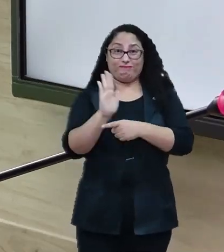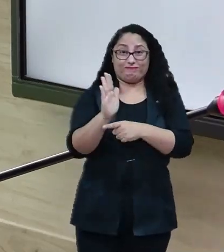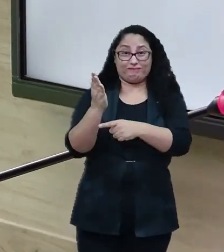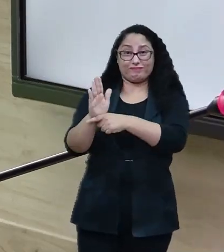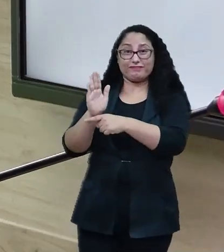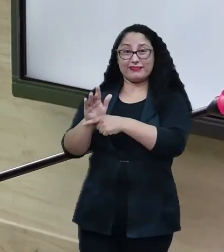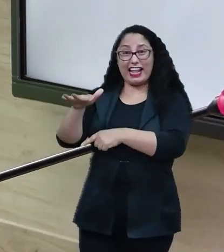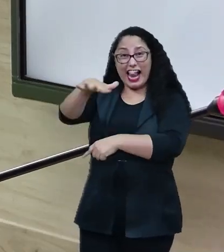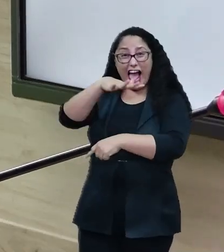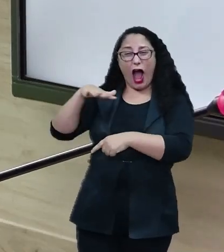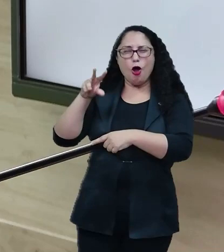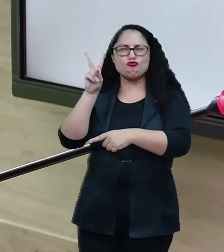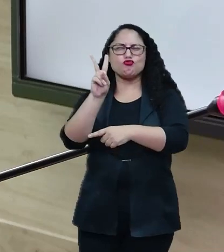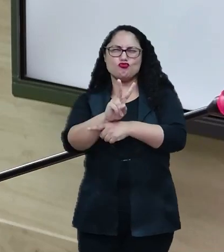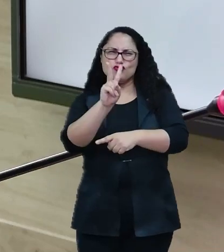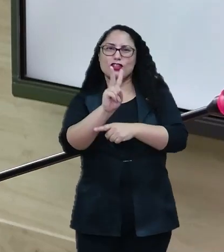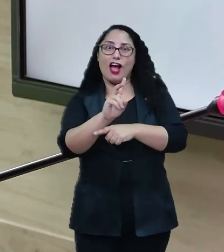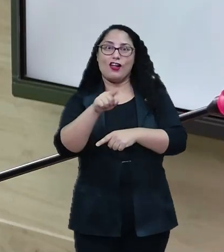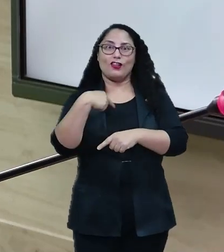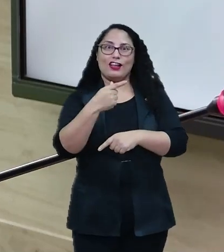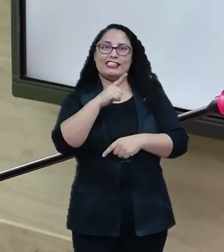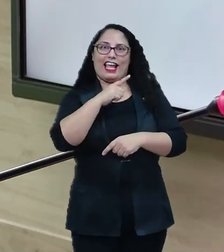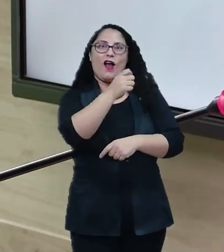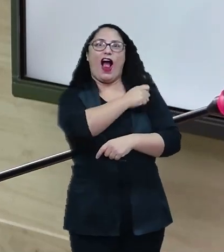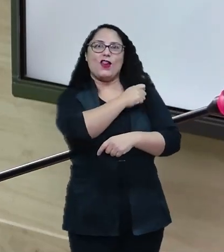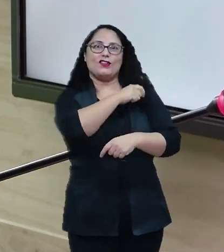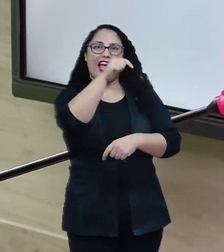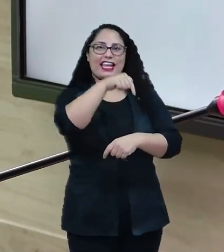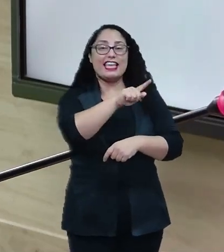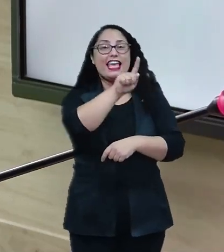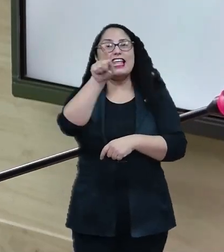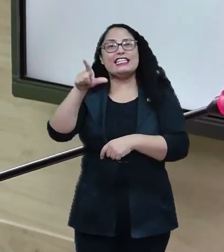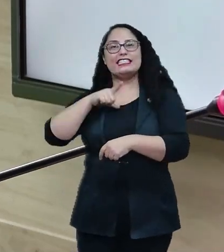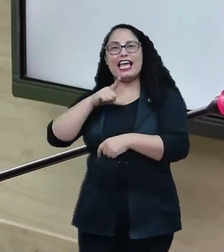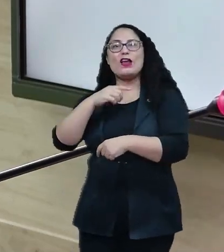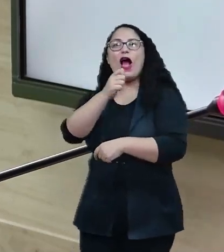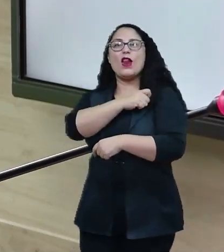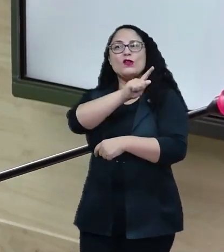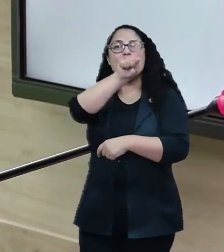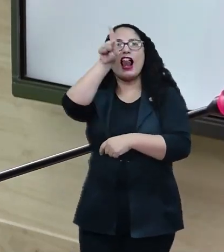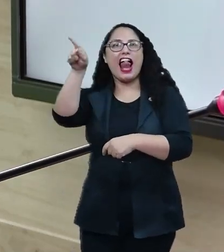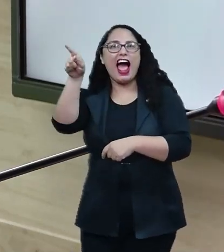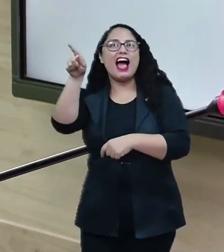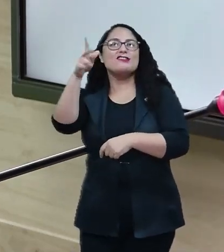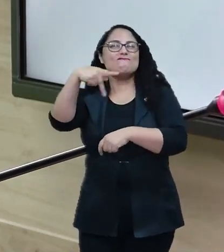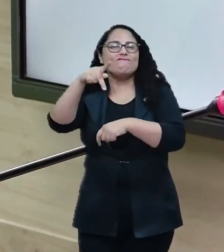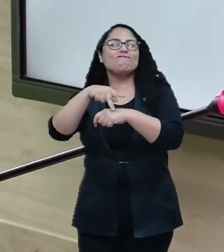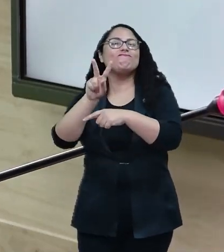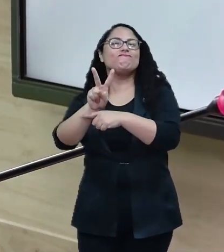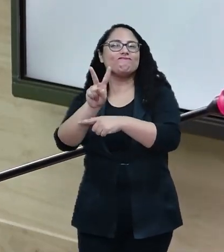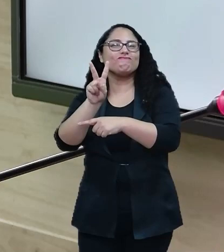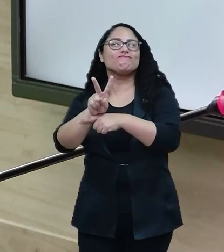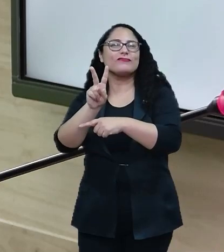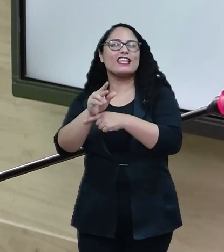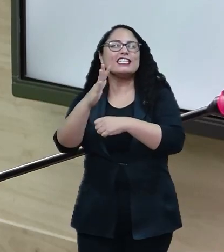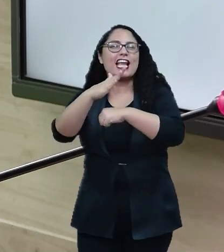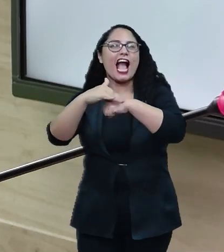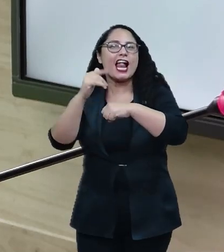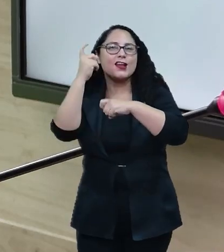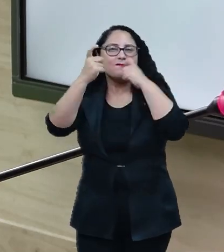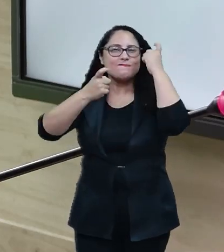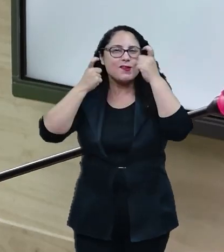Então, todo o cuidado que a gente tem com os nossos estudantes aqui, eles têm com os nossos estudantes lá. Então, esse carinho,